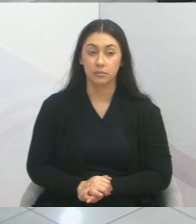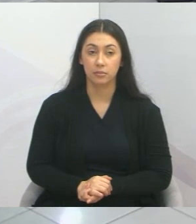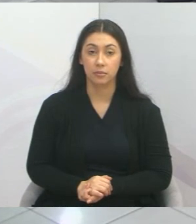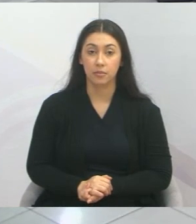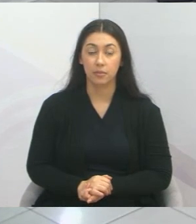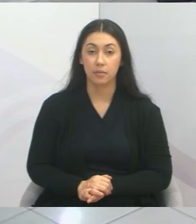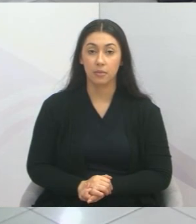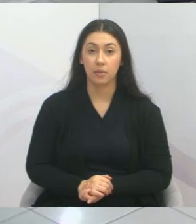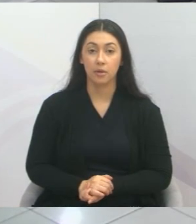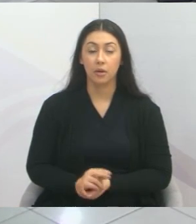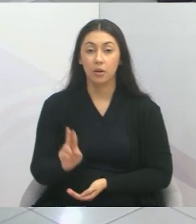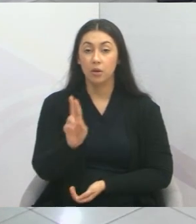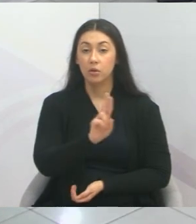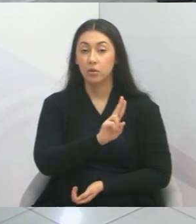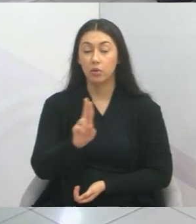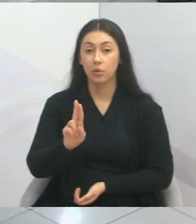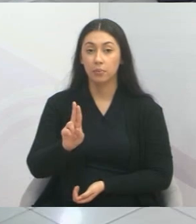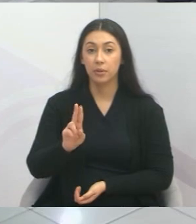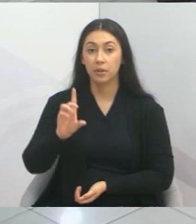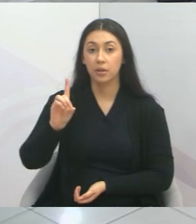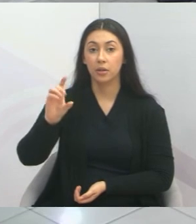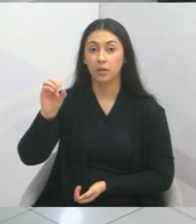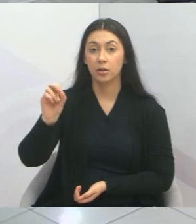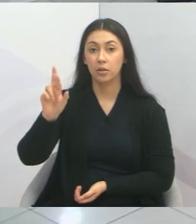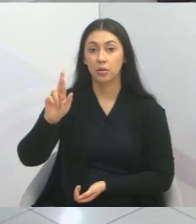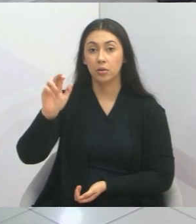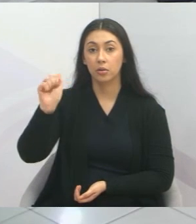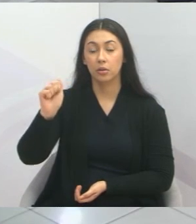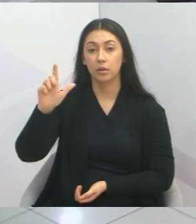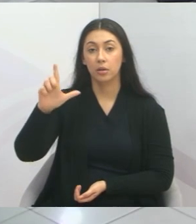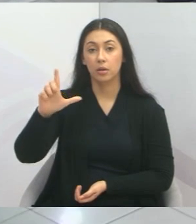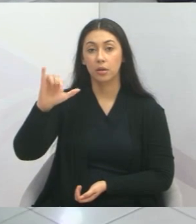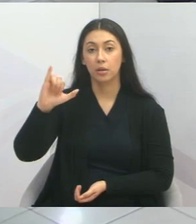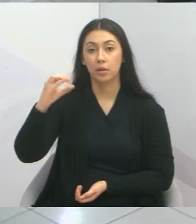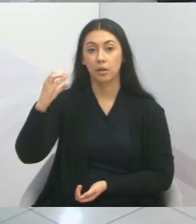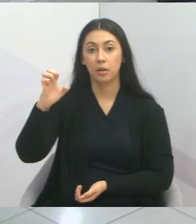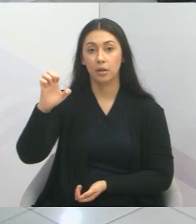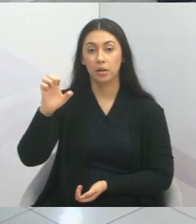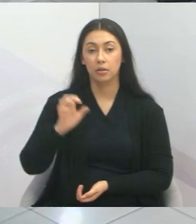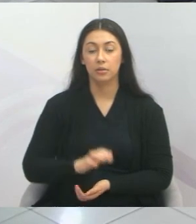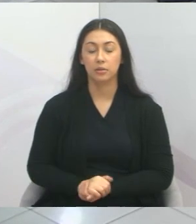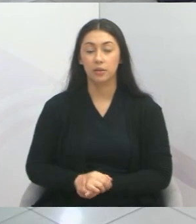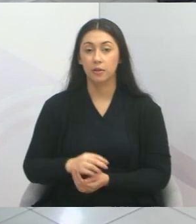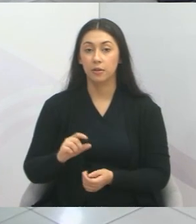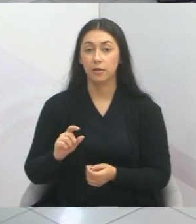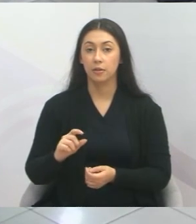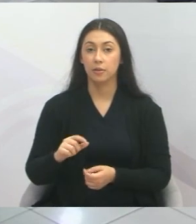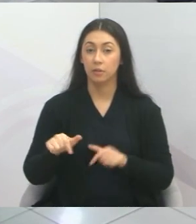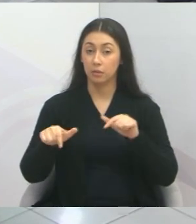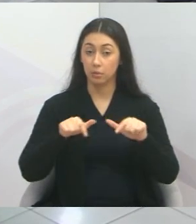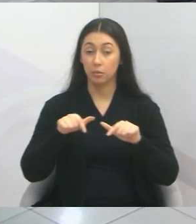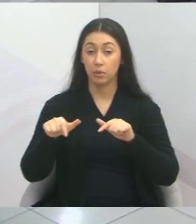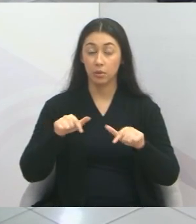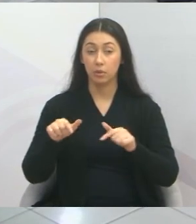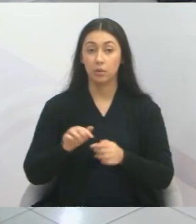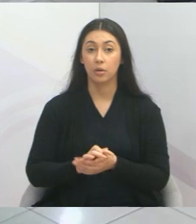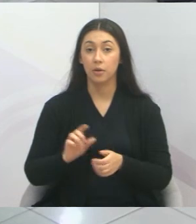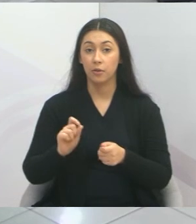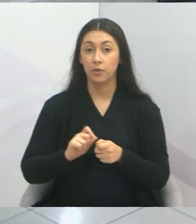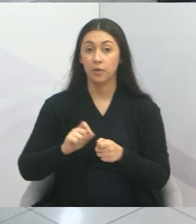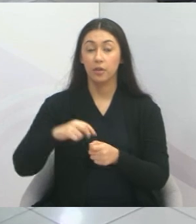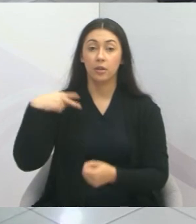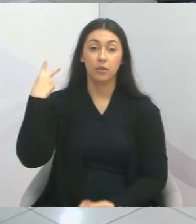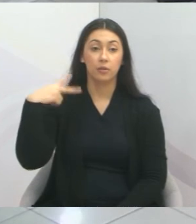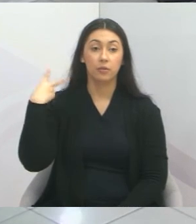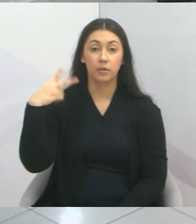as botas pesar pelo falecimento de Doralice Ferreira de Castro Souza servidora voto